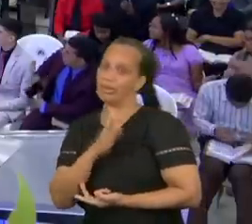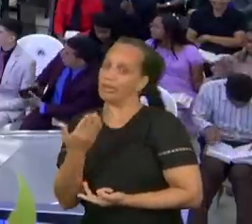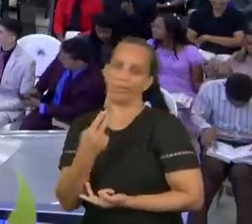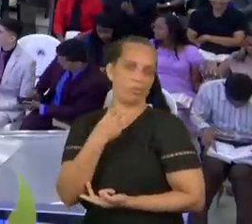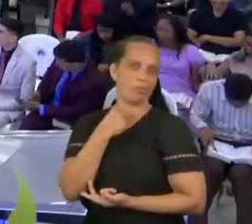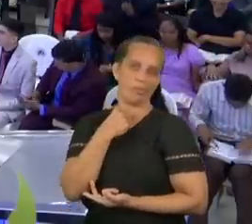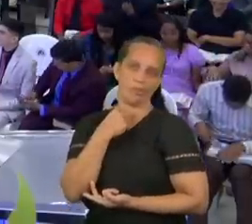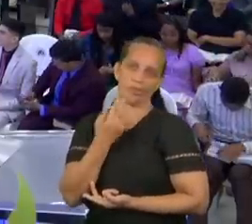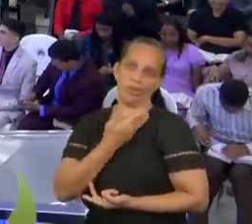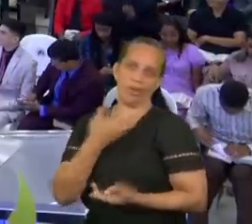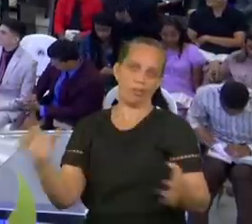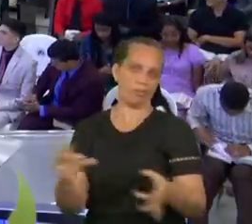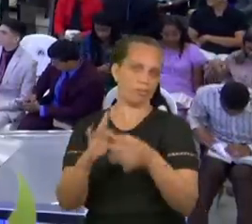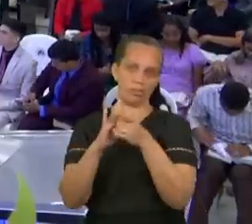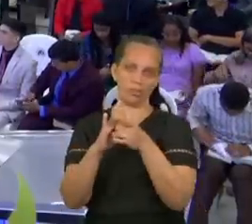não dá